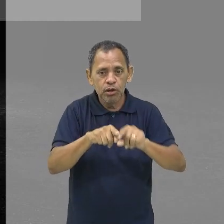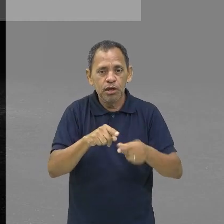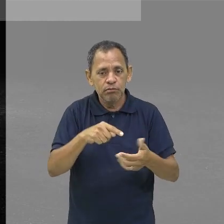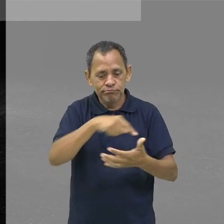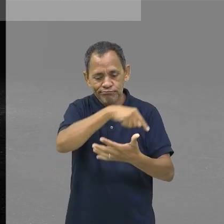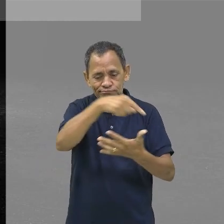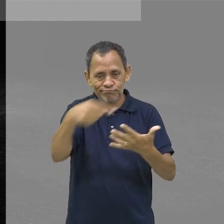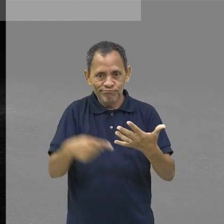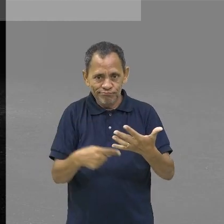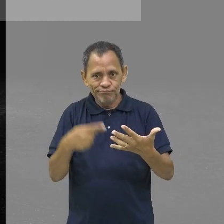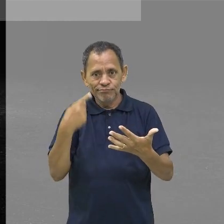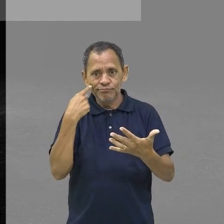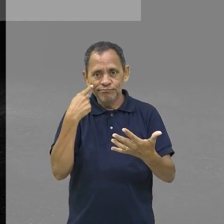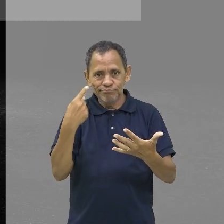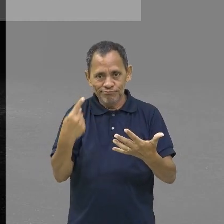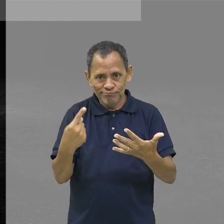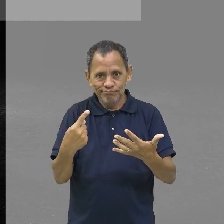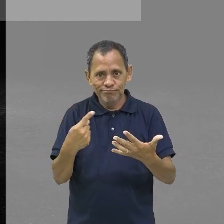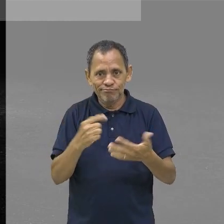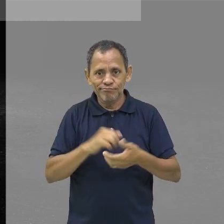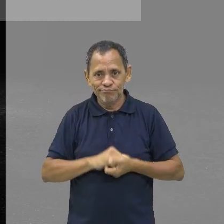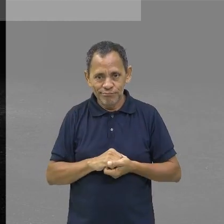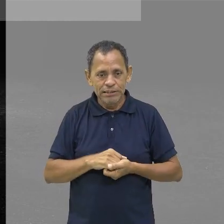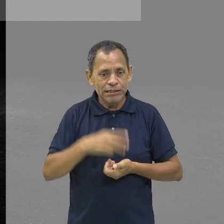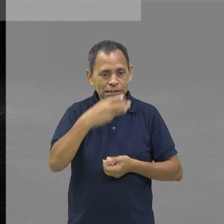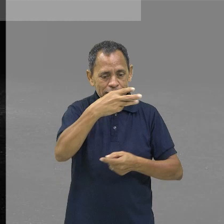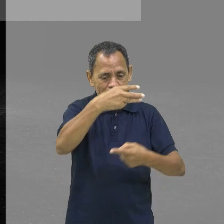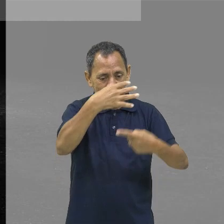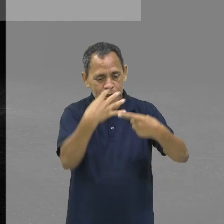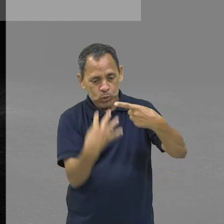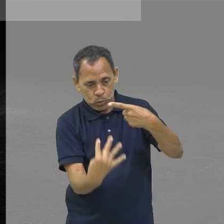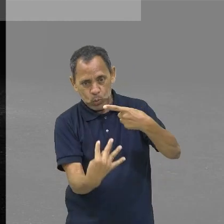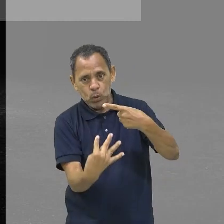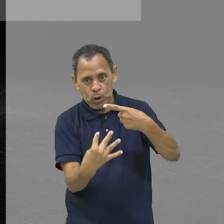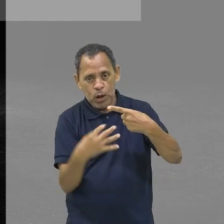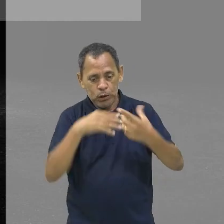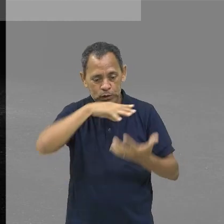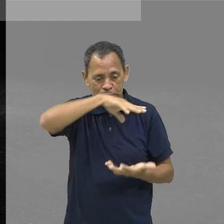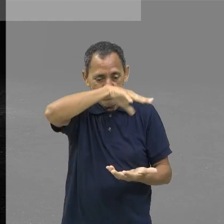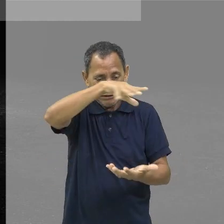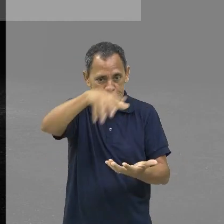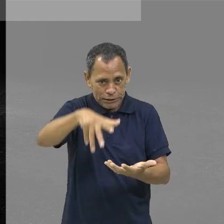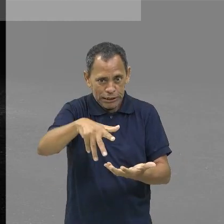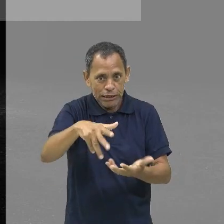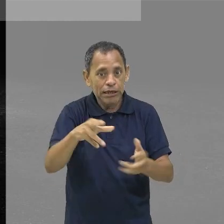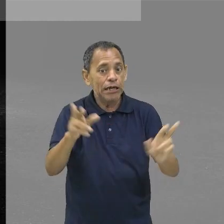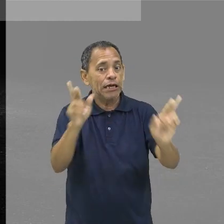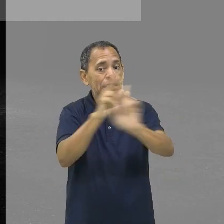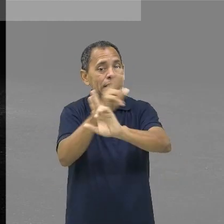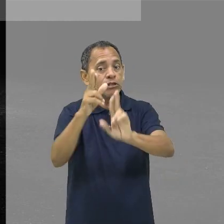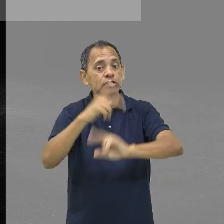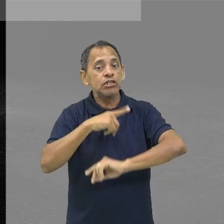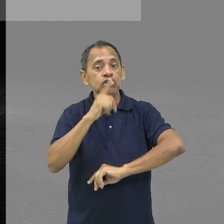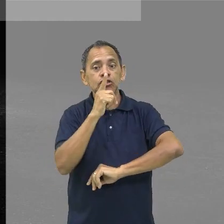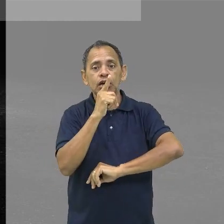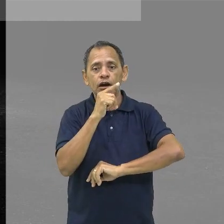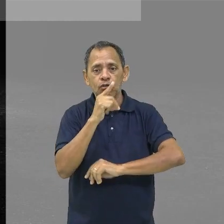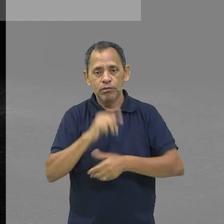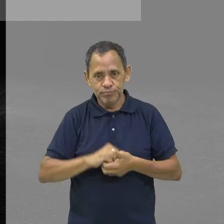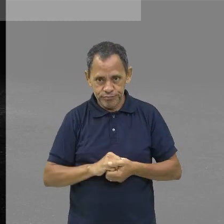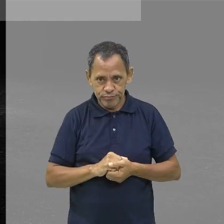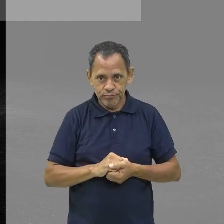pode chamar de 3/4 do nosso planeta Terra, associando, é o que nós temos de